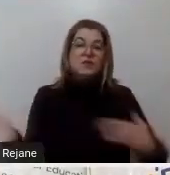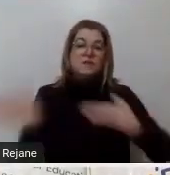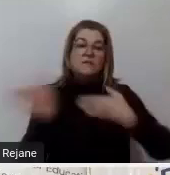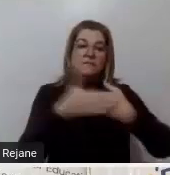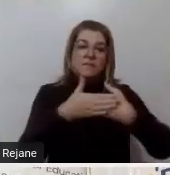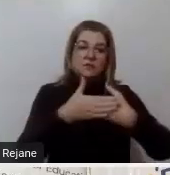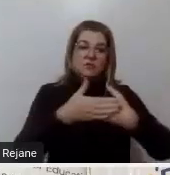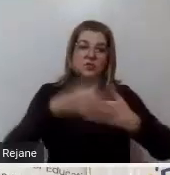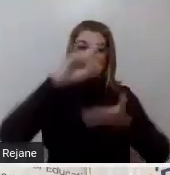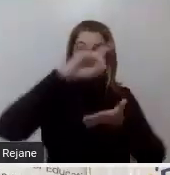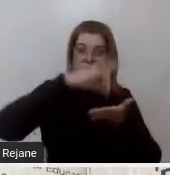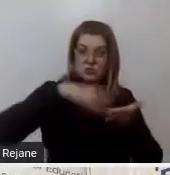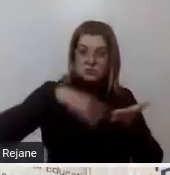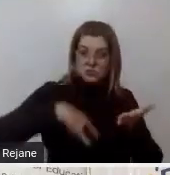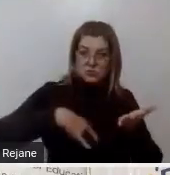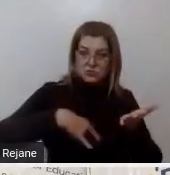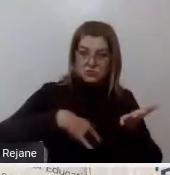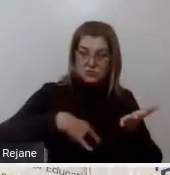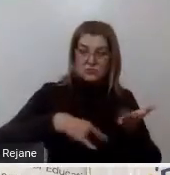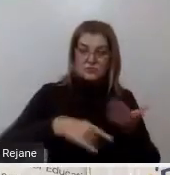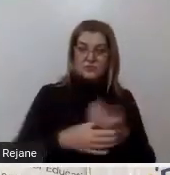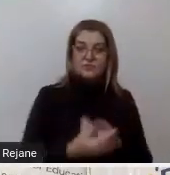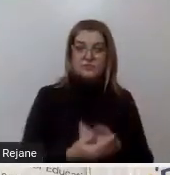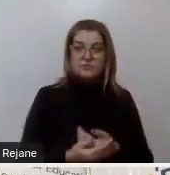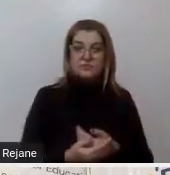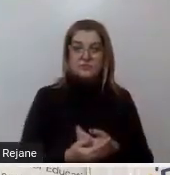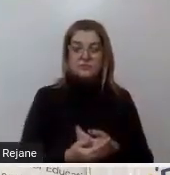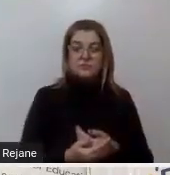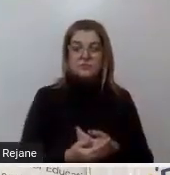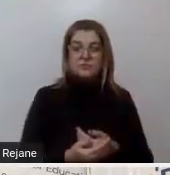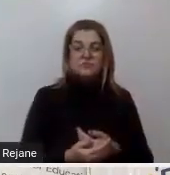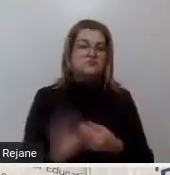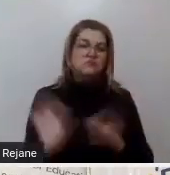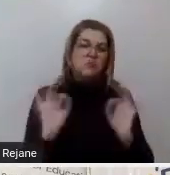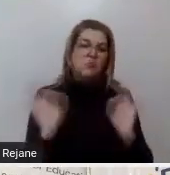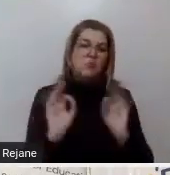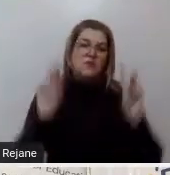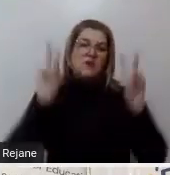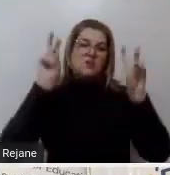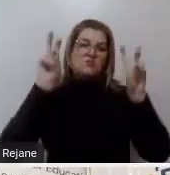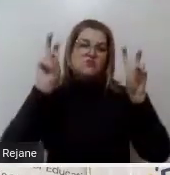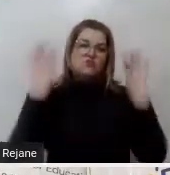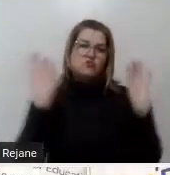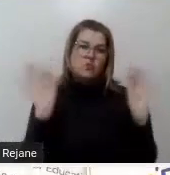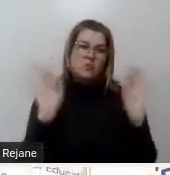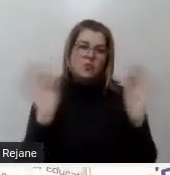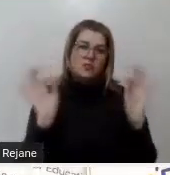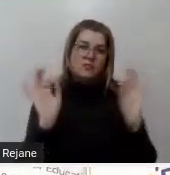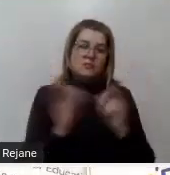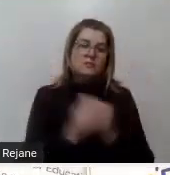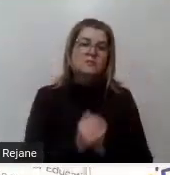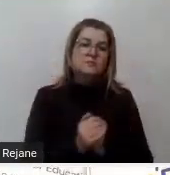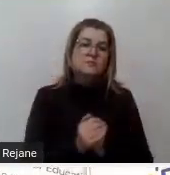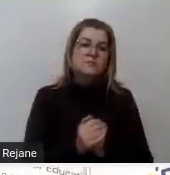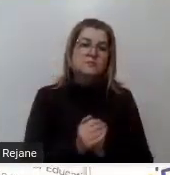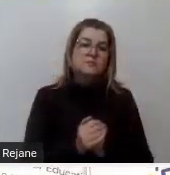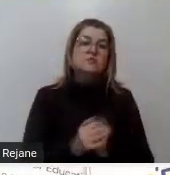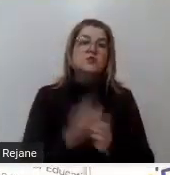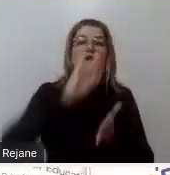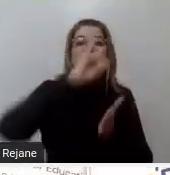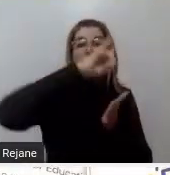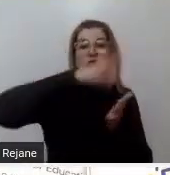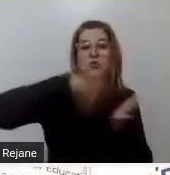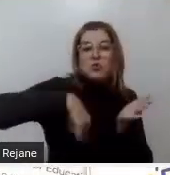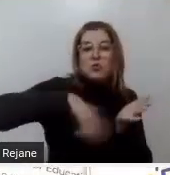documento, já fiz as observações que eu queria, não deixei ele com um título, né? Vocês viram que eu não dei um título para ele, tá como documento sem